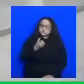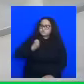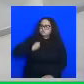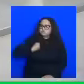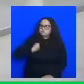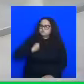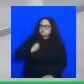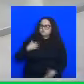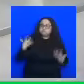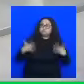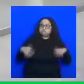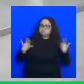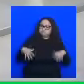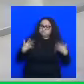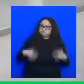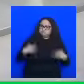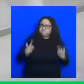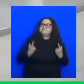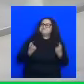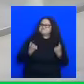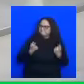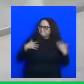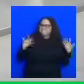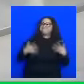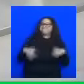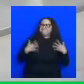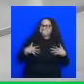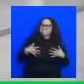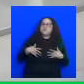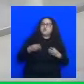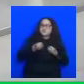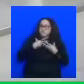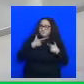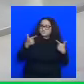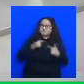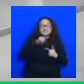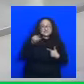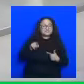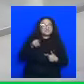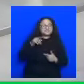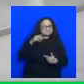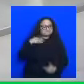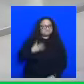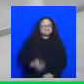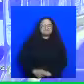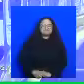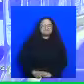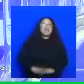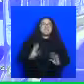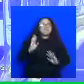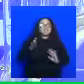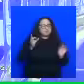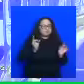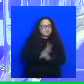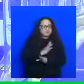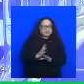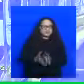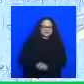o sorteio milionário da Mega Sena. Boa sorte para você que apostou. Chegou a hora. Vamos lá. Bolas